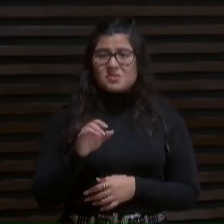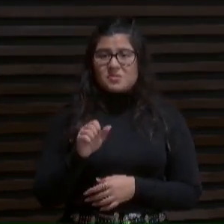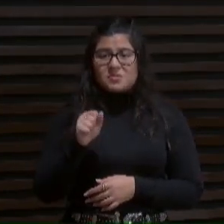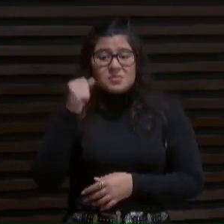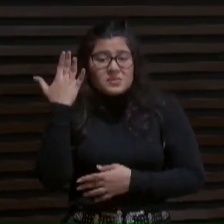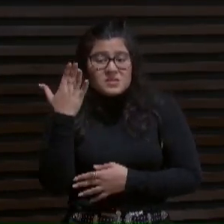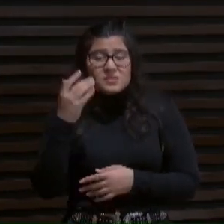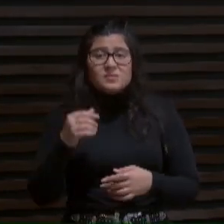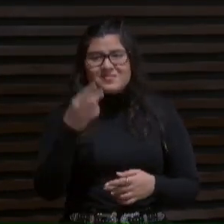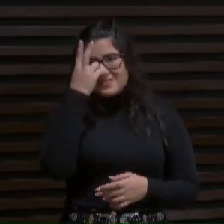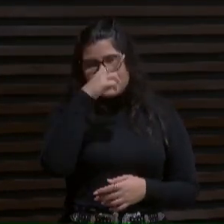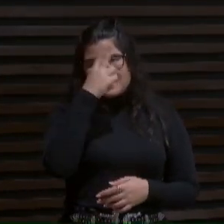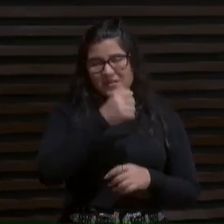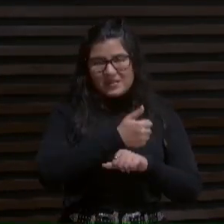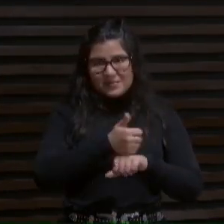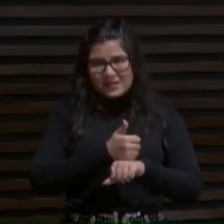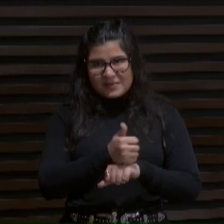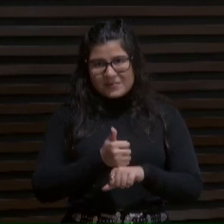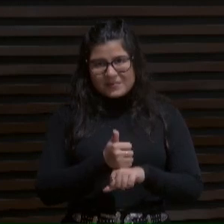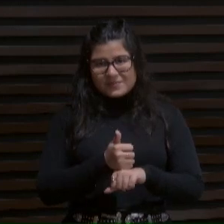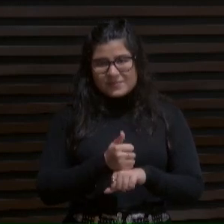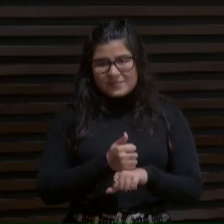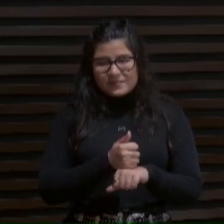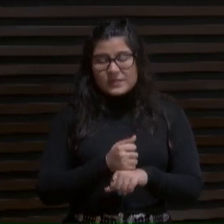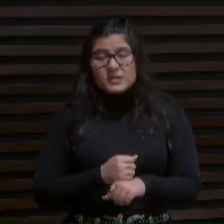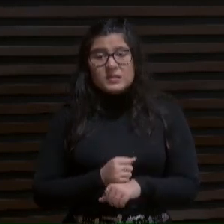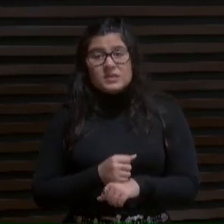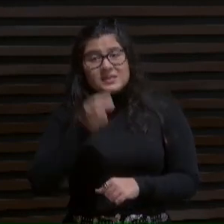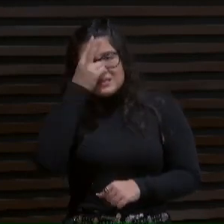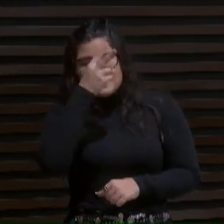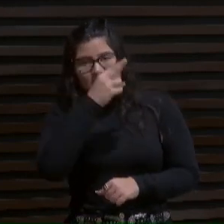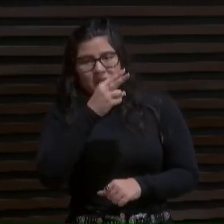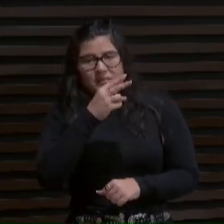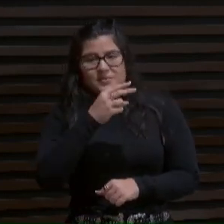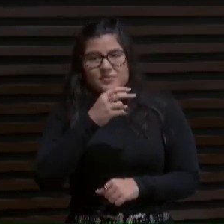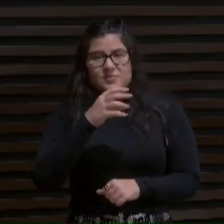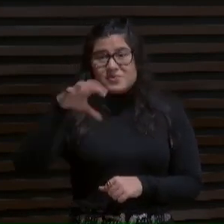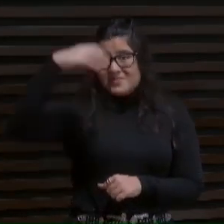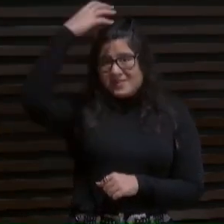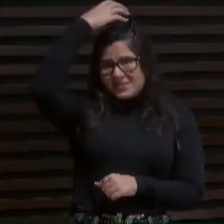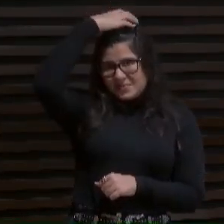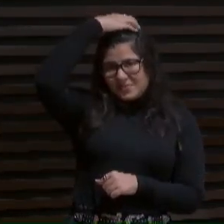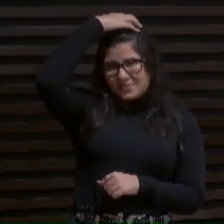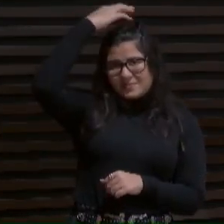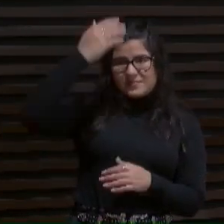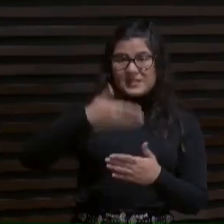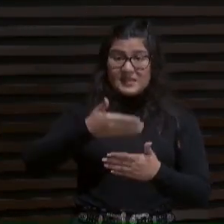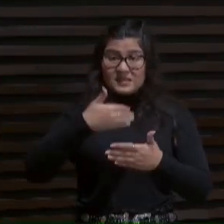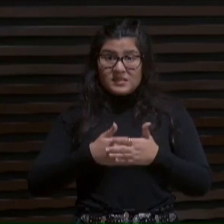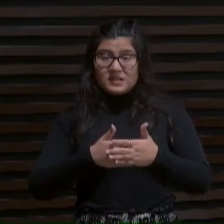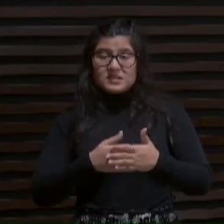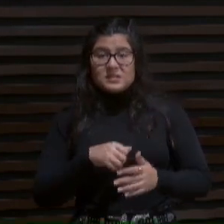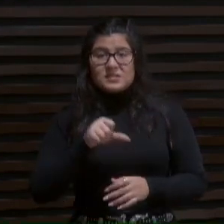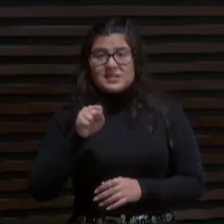nós que lemos a revelação, a história, de algo superior que está por detrás disso daqui. Ela que é Sara, que é